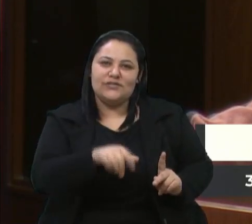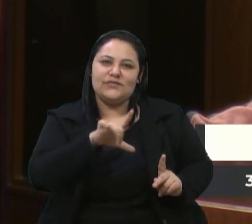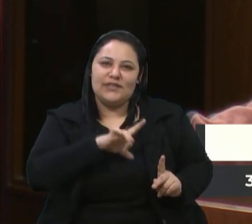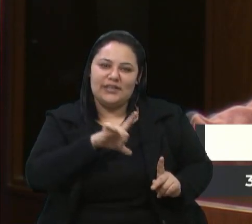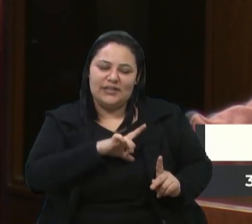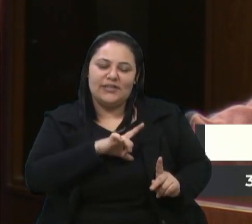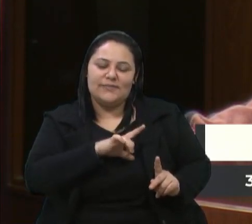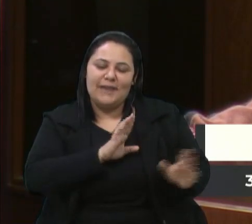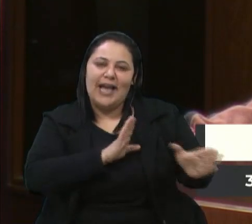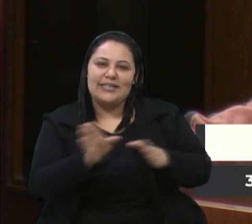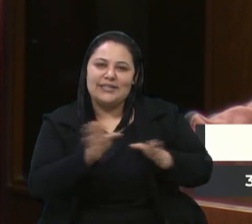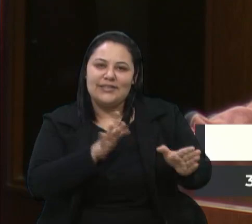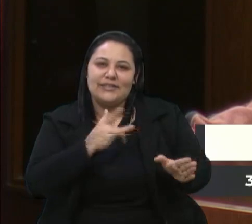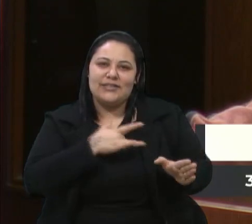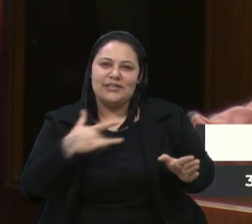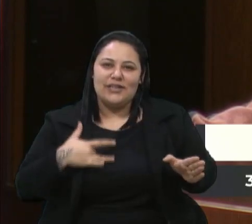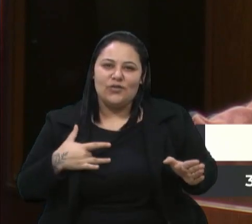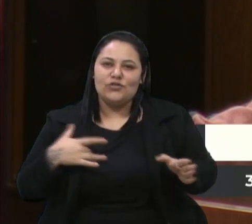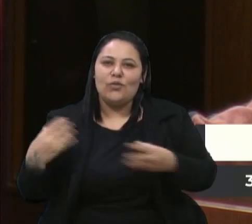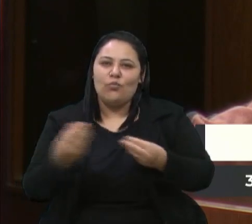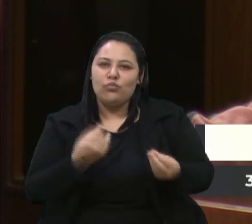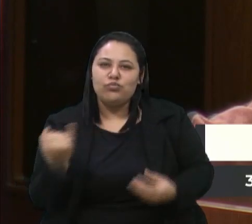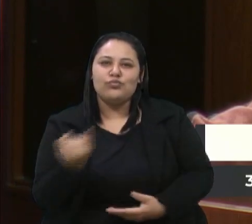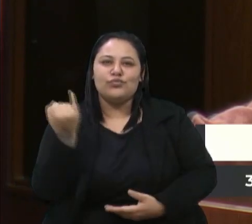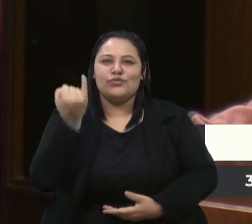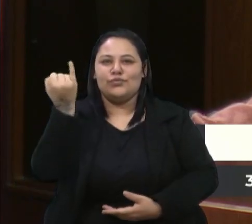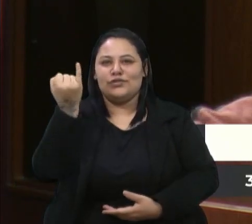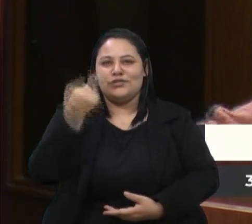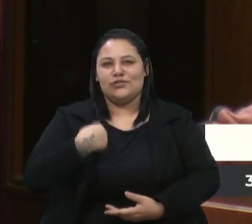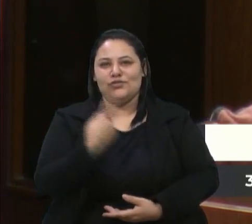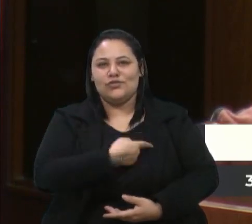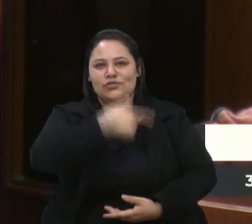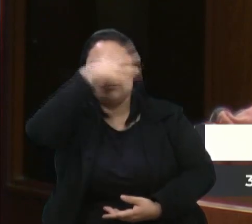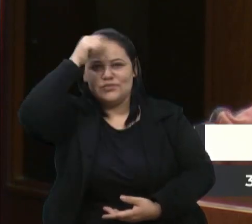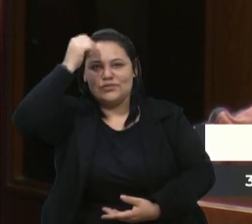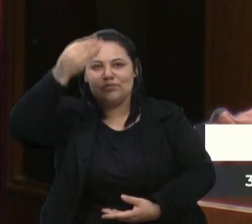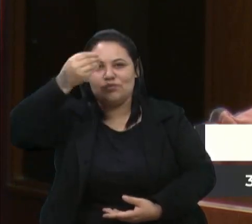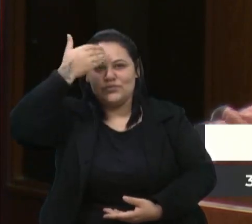acesso a um bem tão importante no nosso município. Muito obrigada.